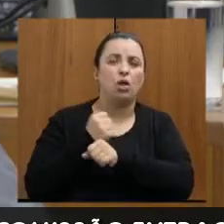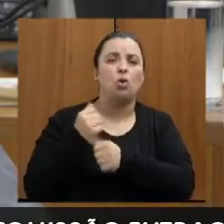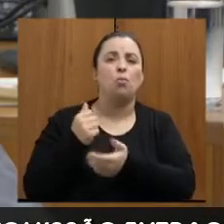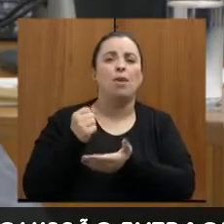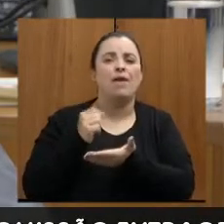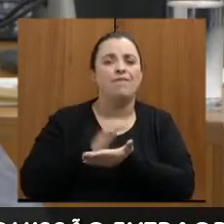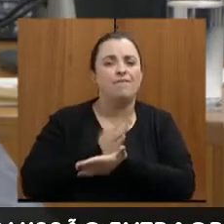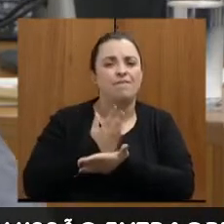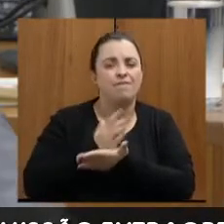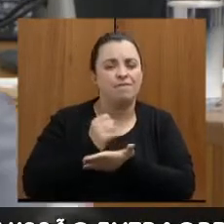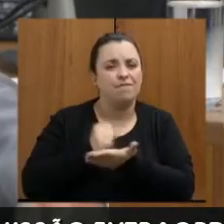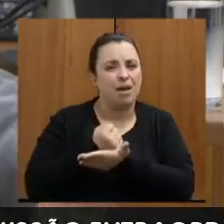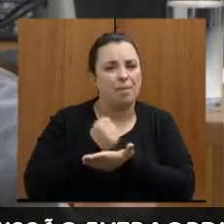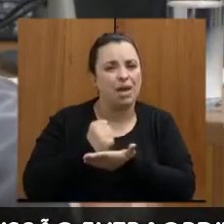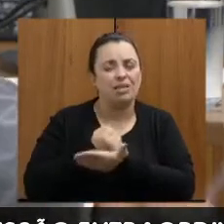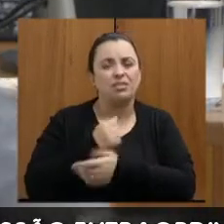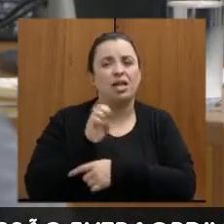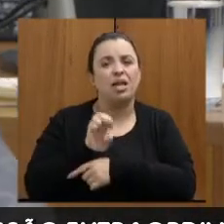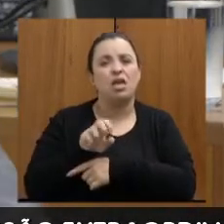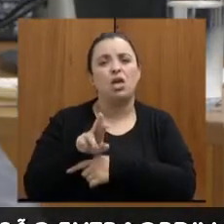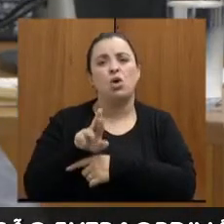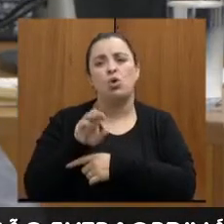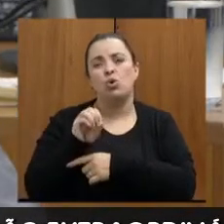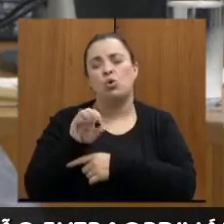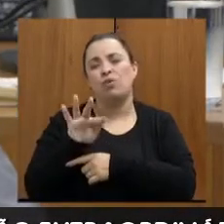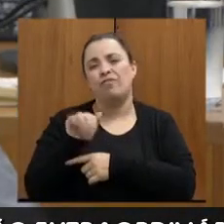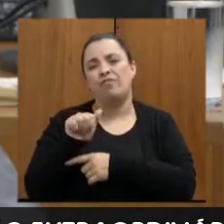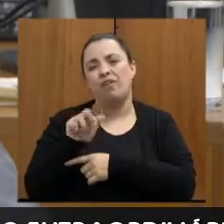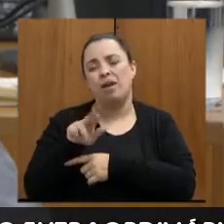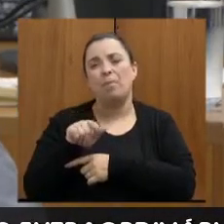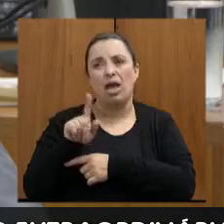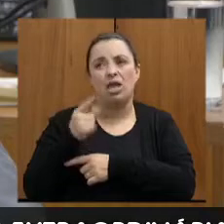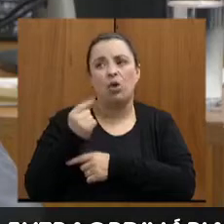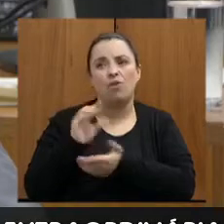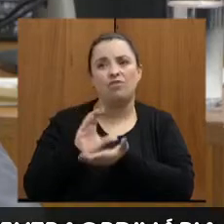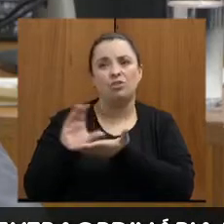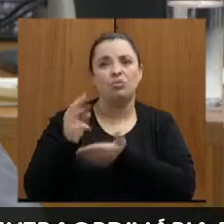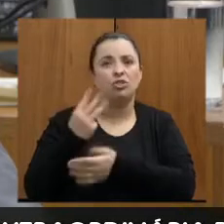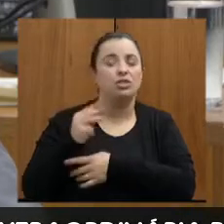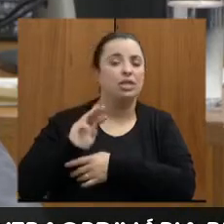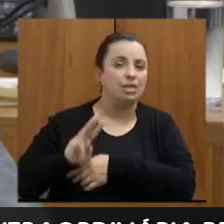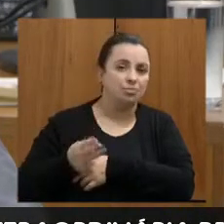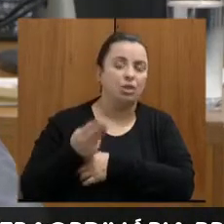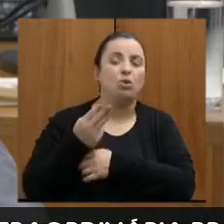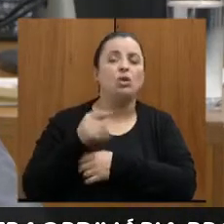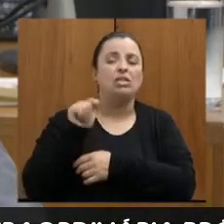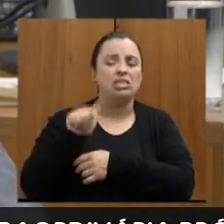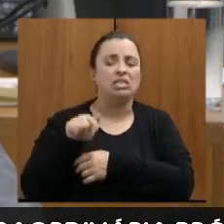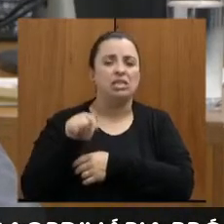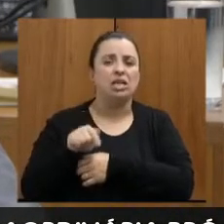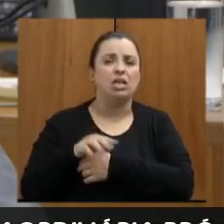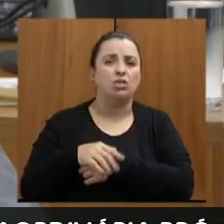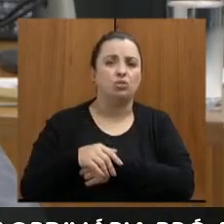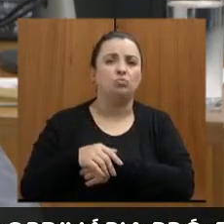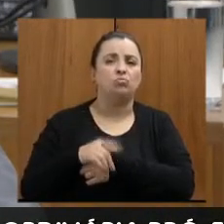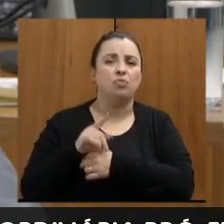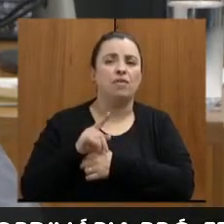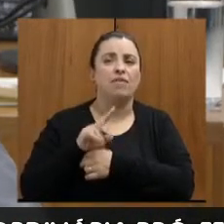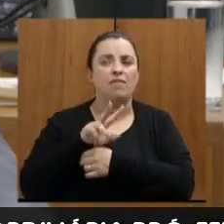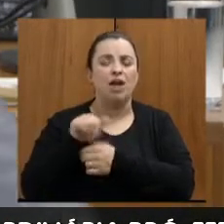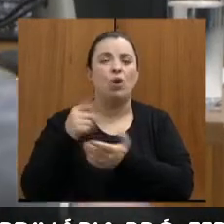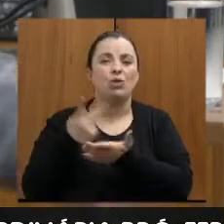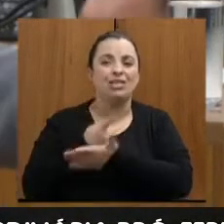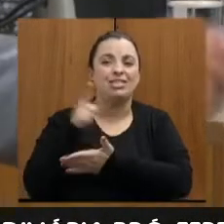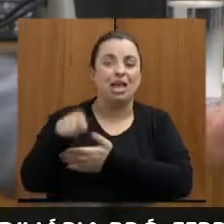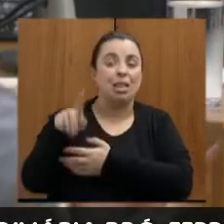investimento de 1,3 bilhões e que será posteriormente o a nossa nosso distrito industrial dois de